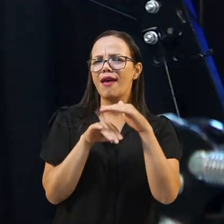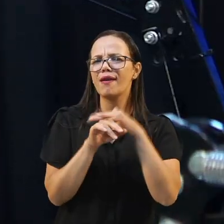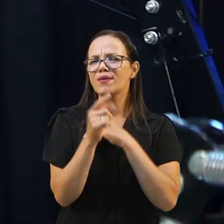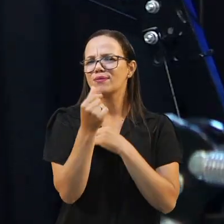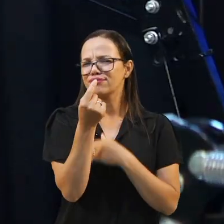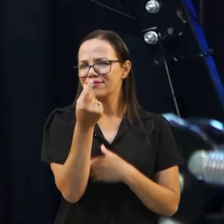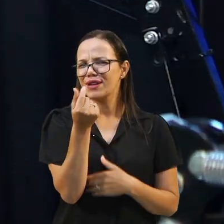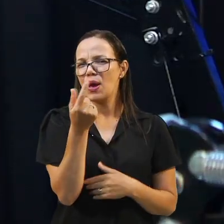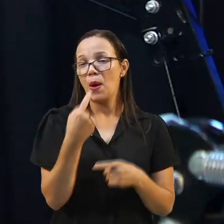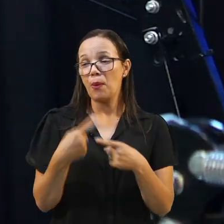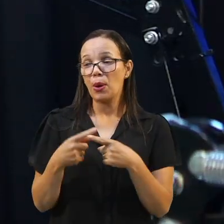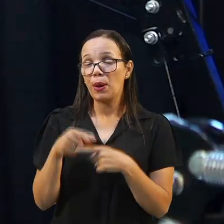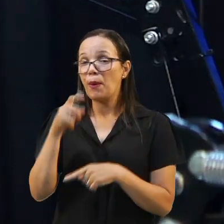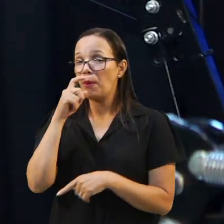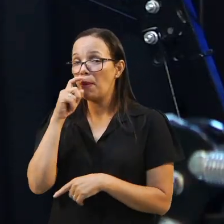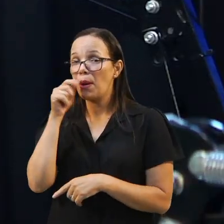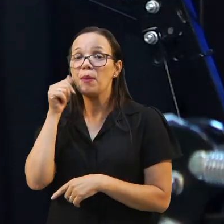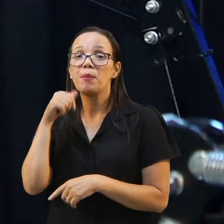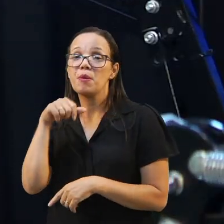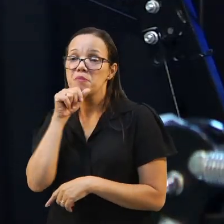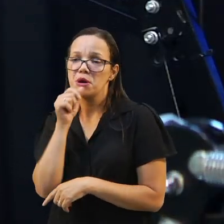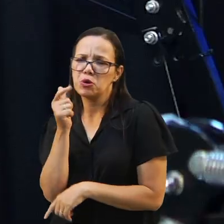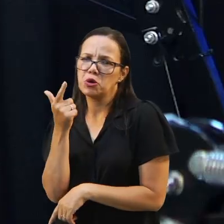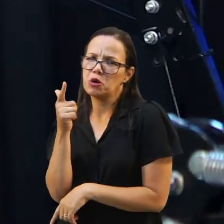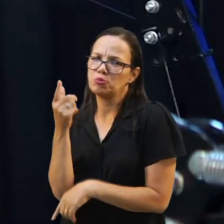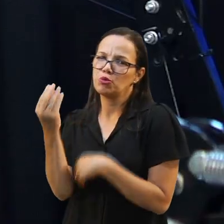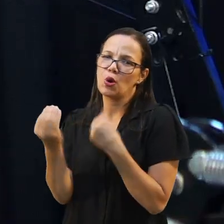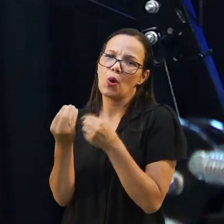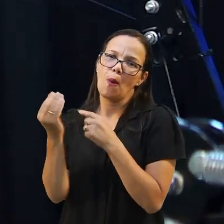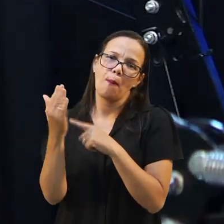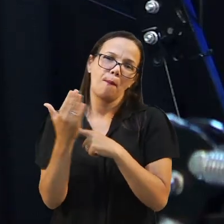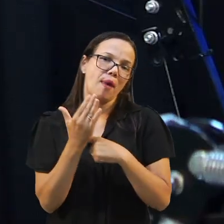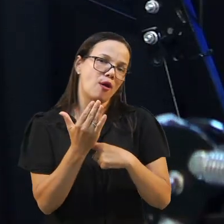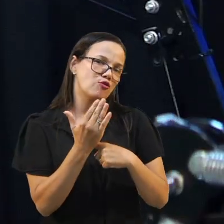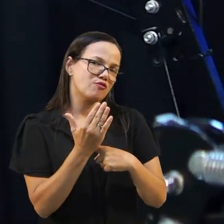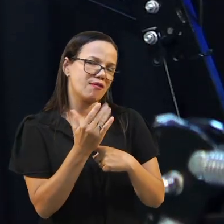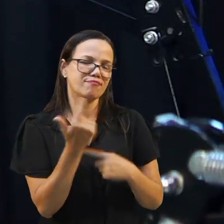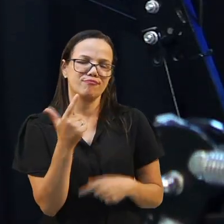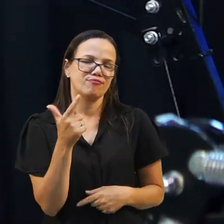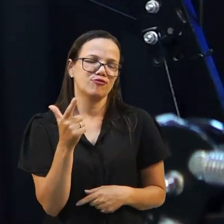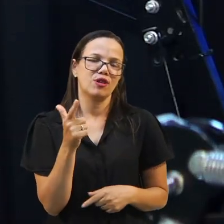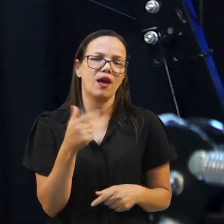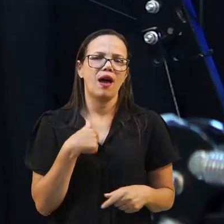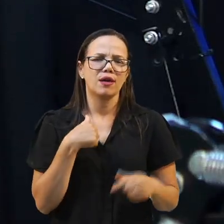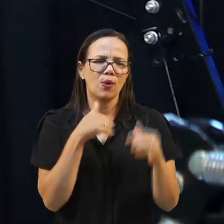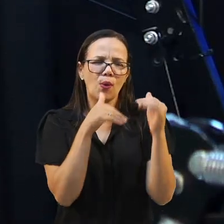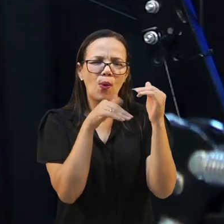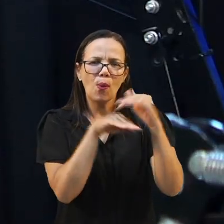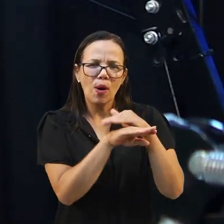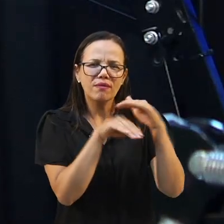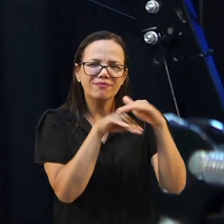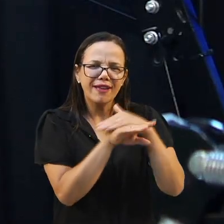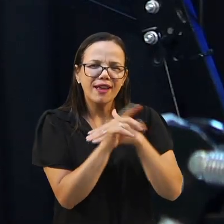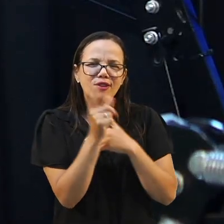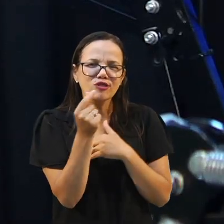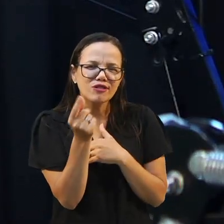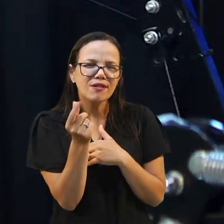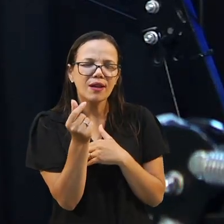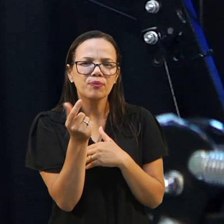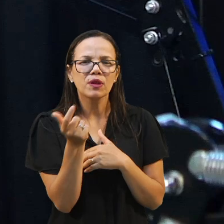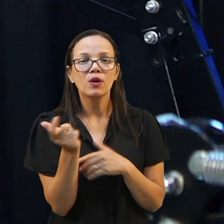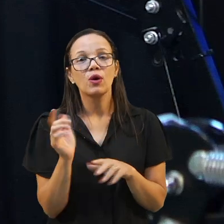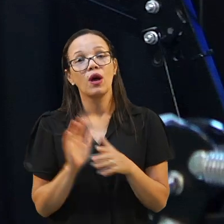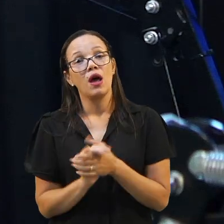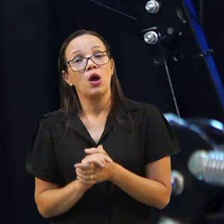pais financeiramente não tinham como me ajudar. Eu fiz uma poupança e com